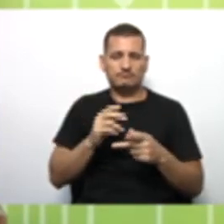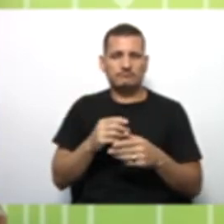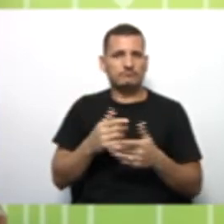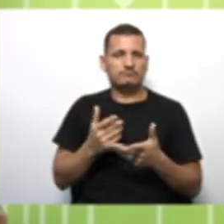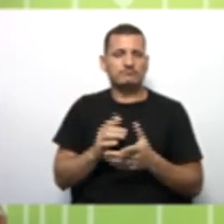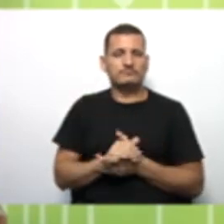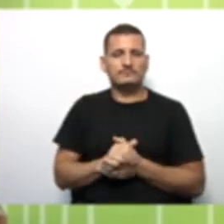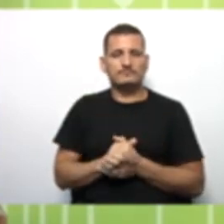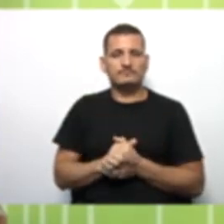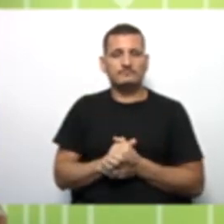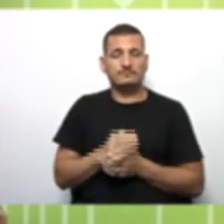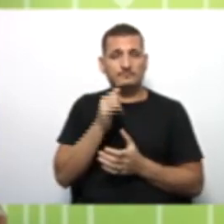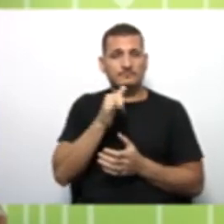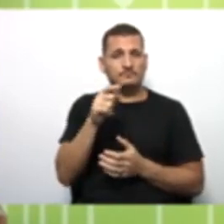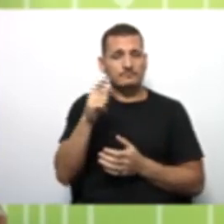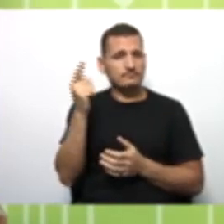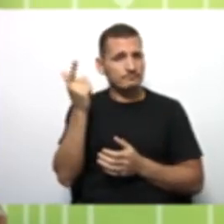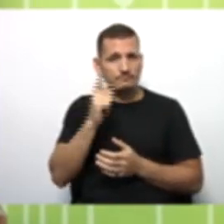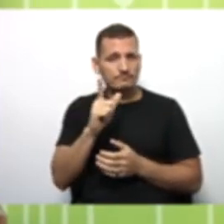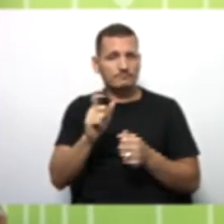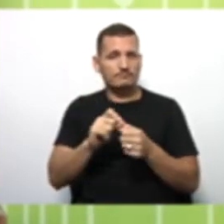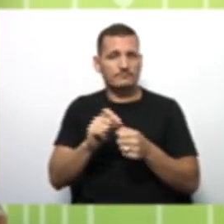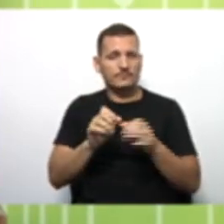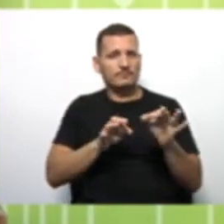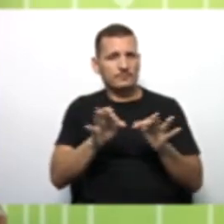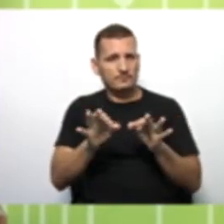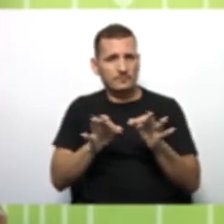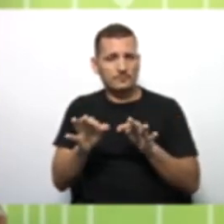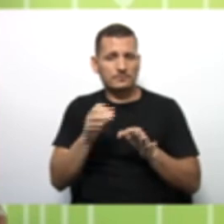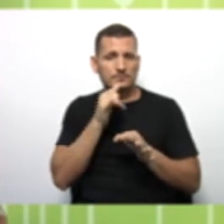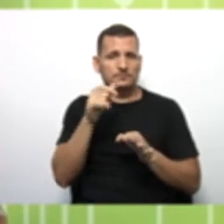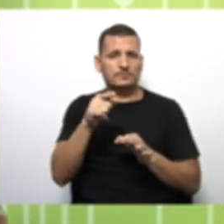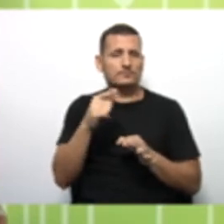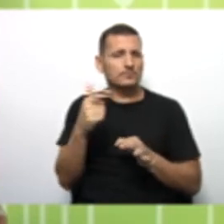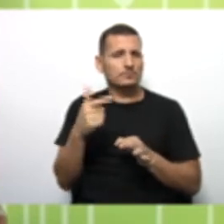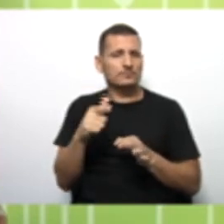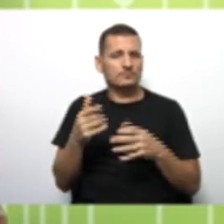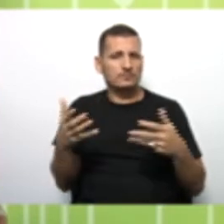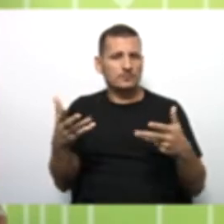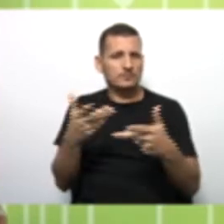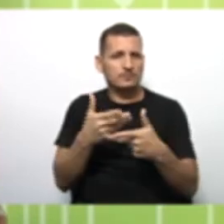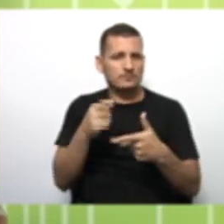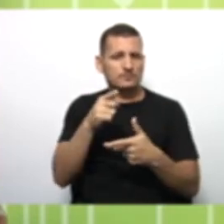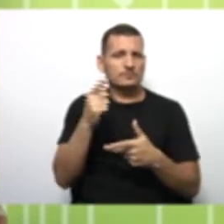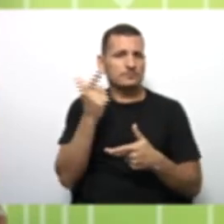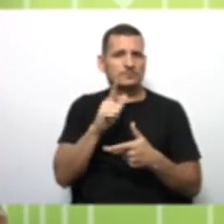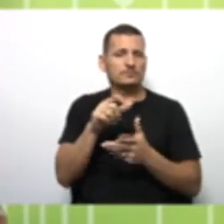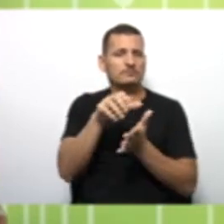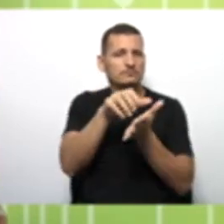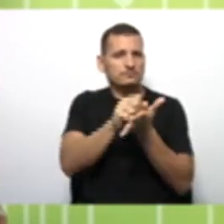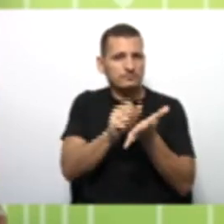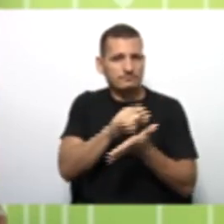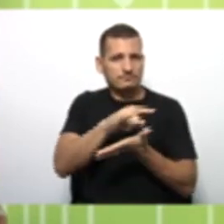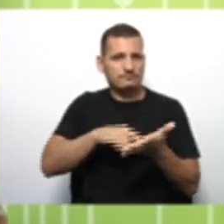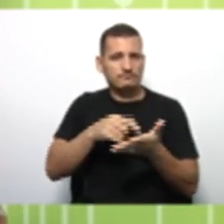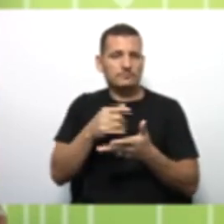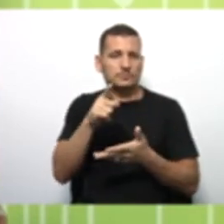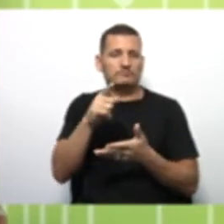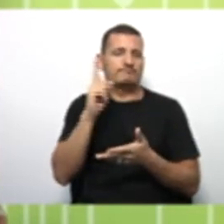riscos, dentre outros esperados dentro do nosso projeto. Ou seja, não tem aquelas áreas de conhecimento do